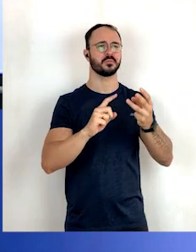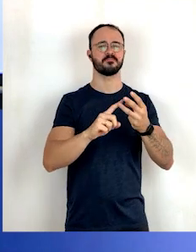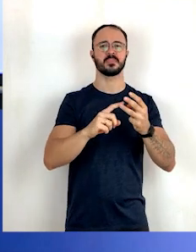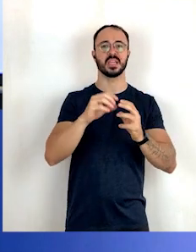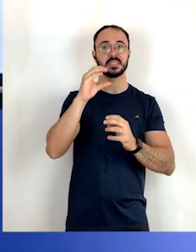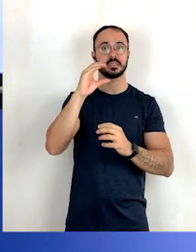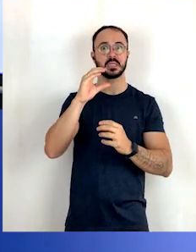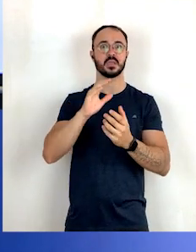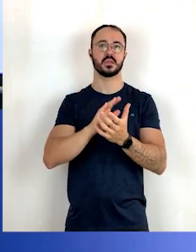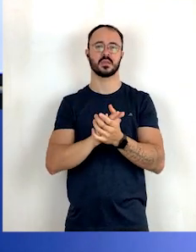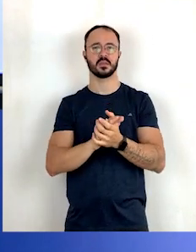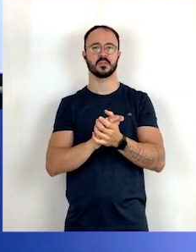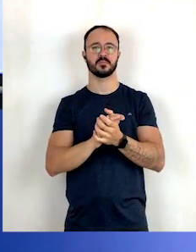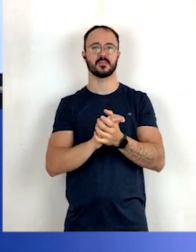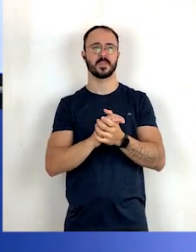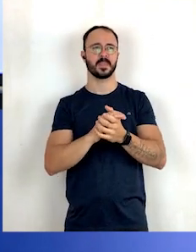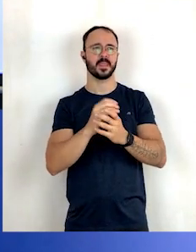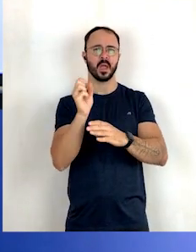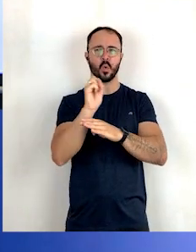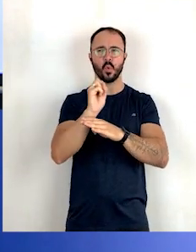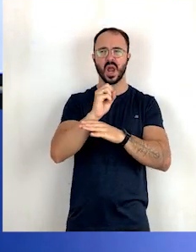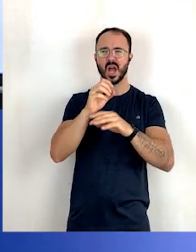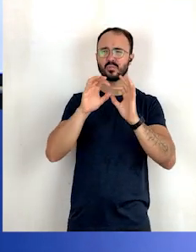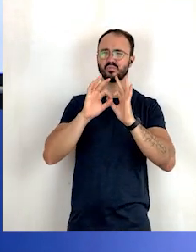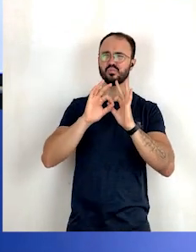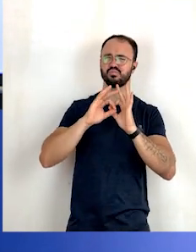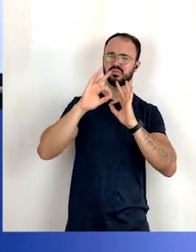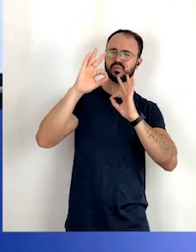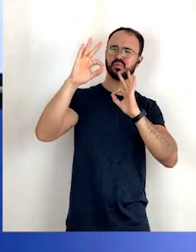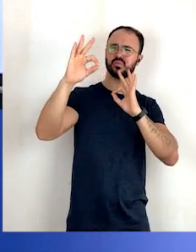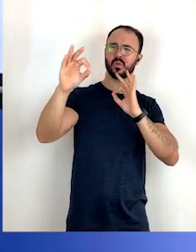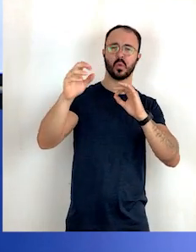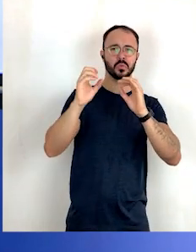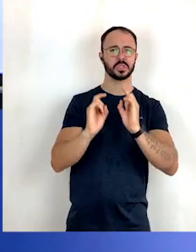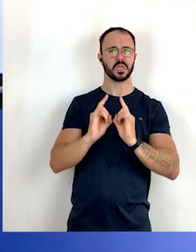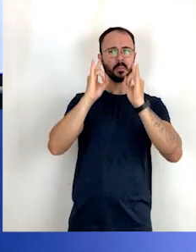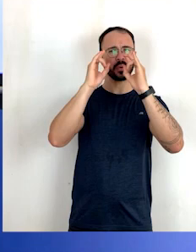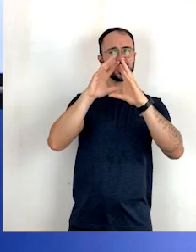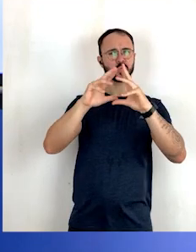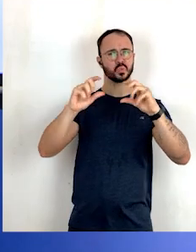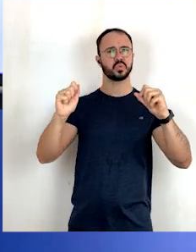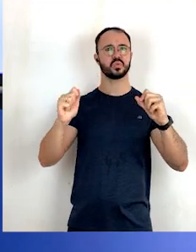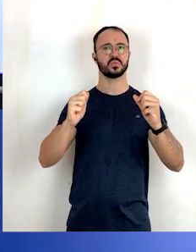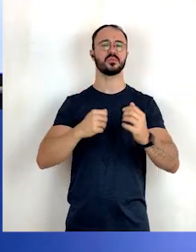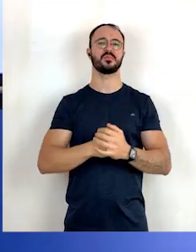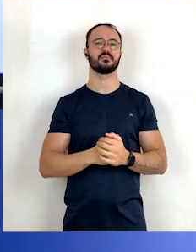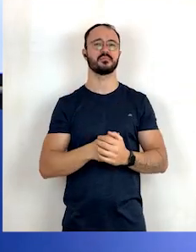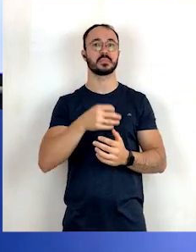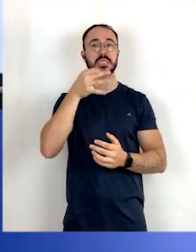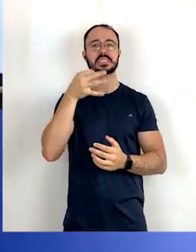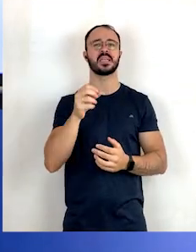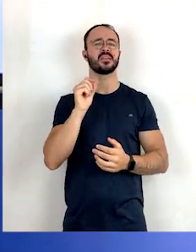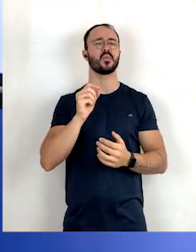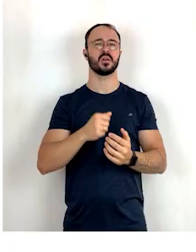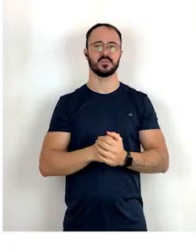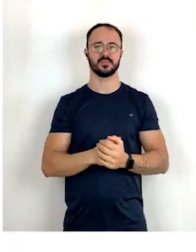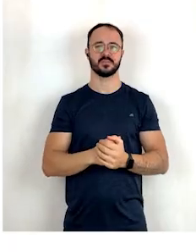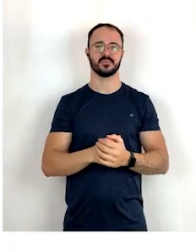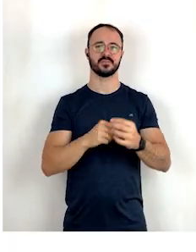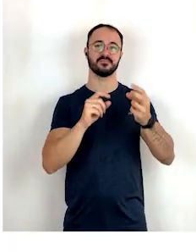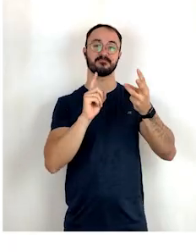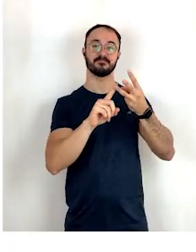metros, destrói casas e prédios com extrema facilidade. Qual é a nossa resposta? Letra C. O